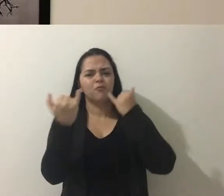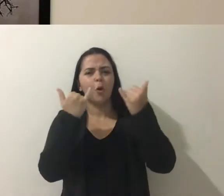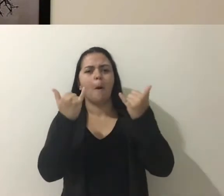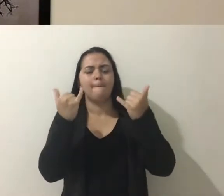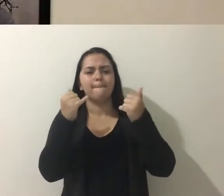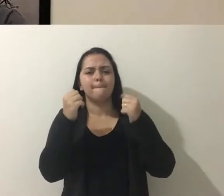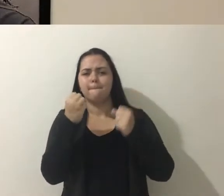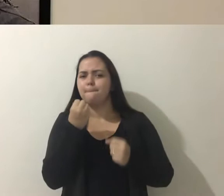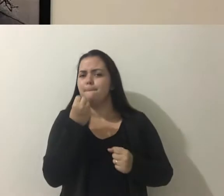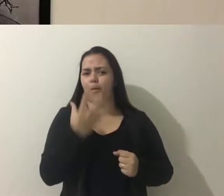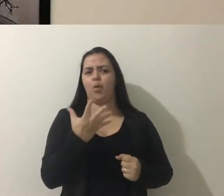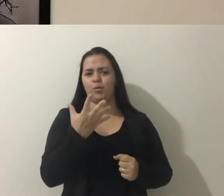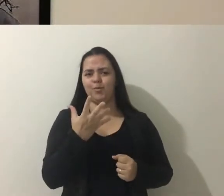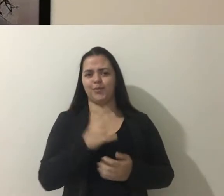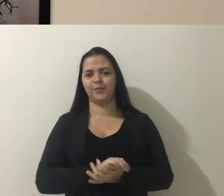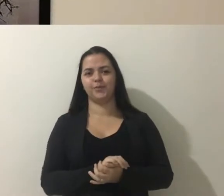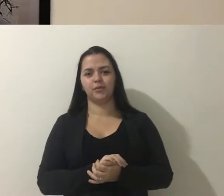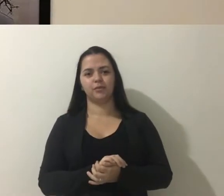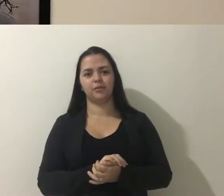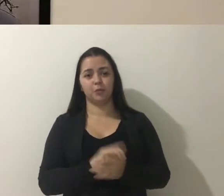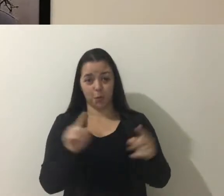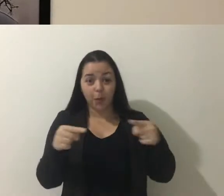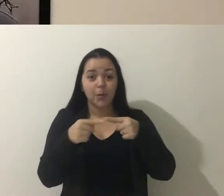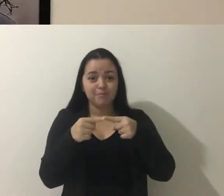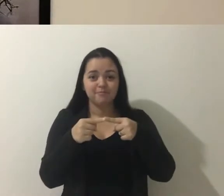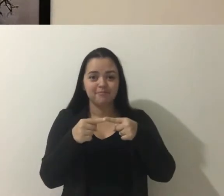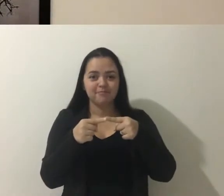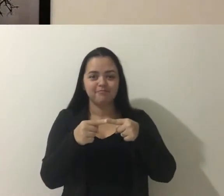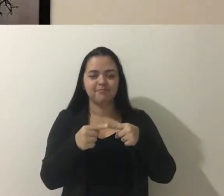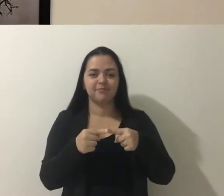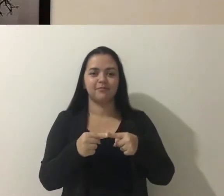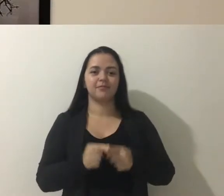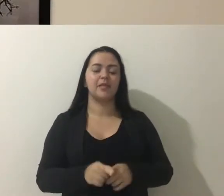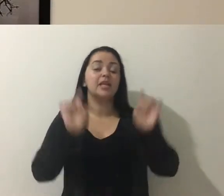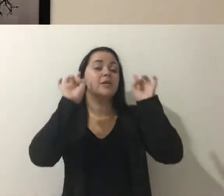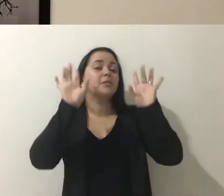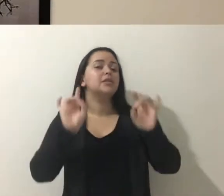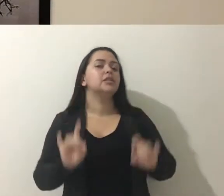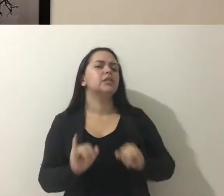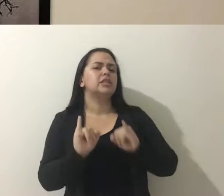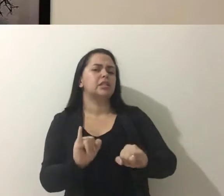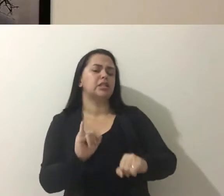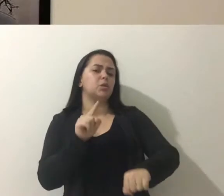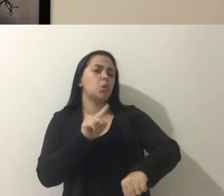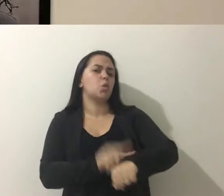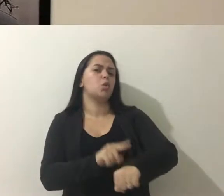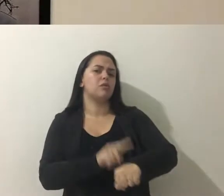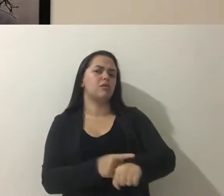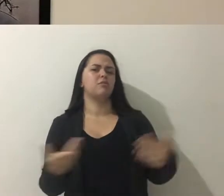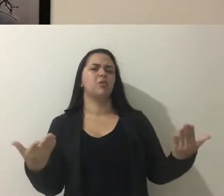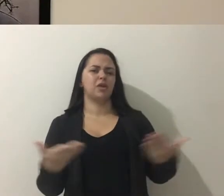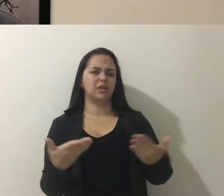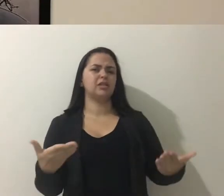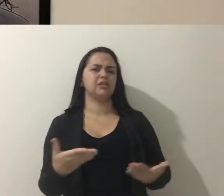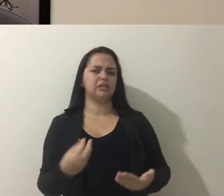boas notícias. Eu creio que todos concordam comigo, principalmente se o momento que